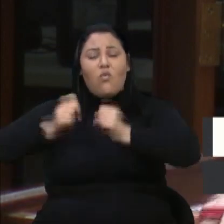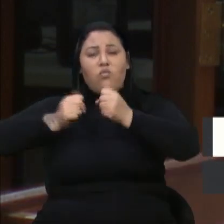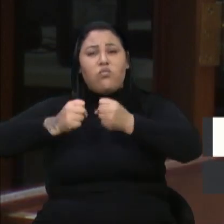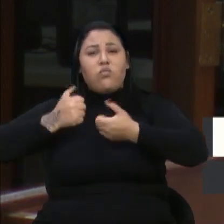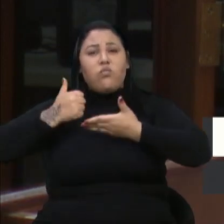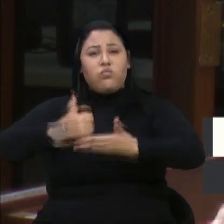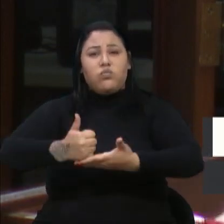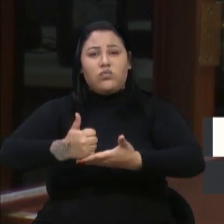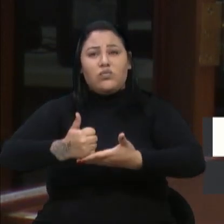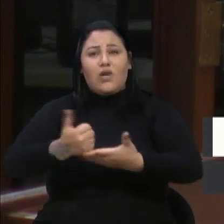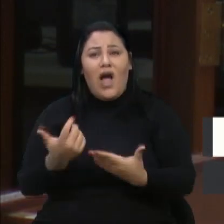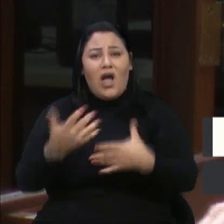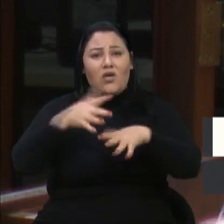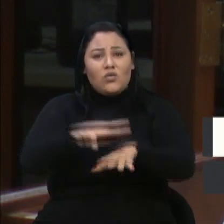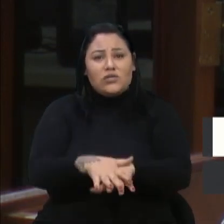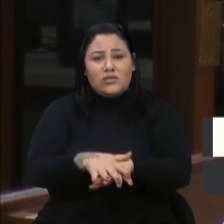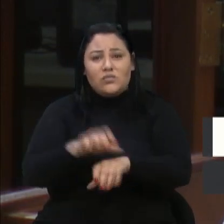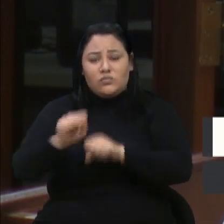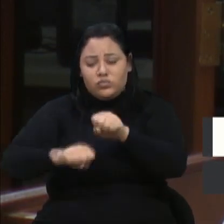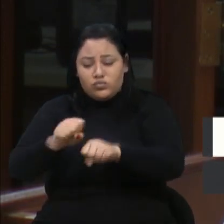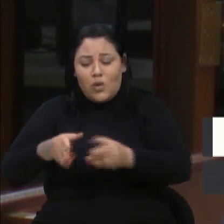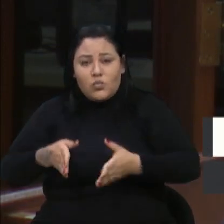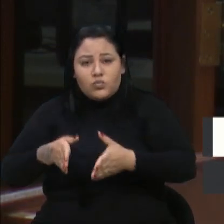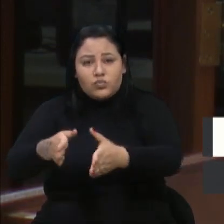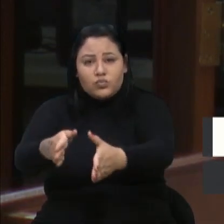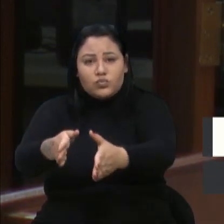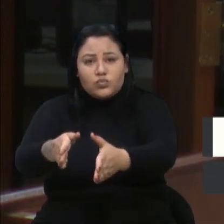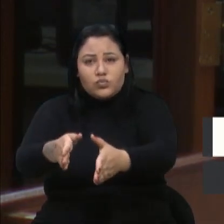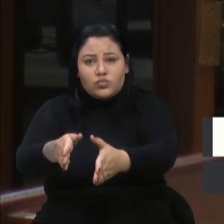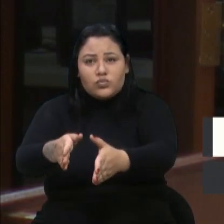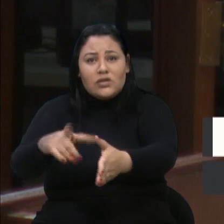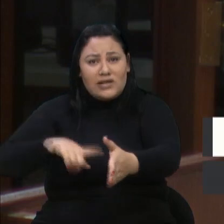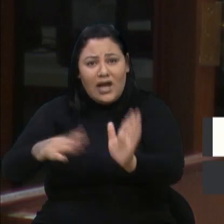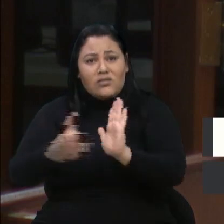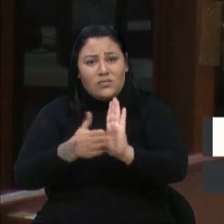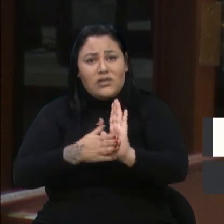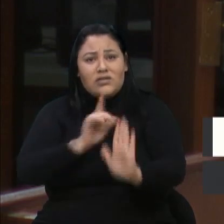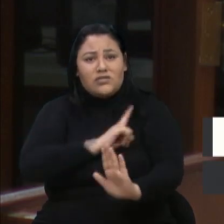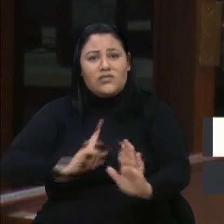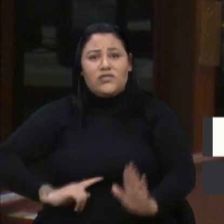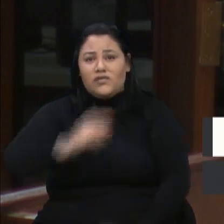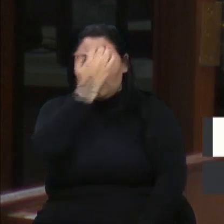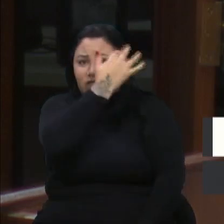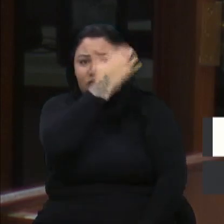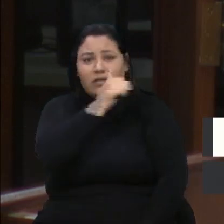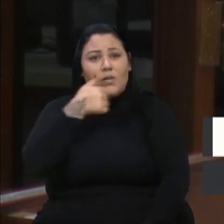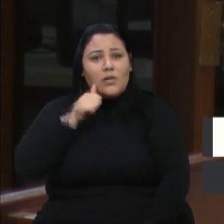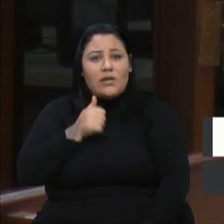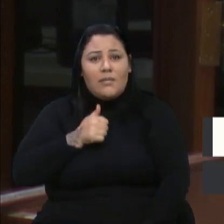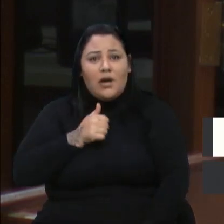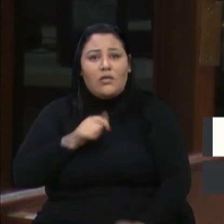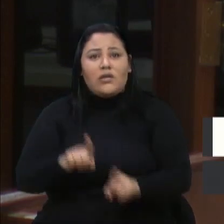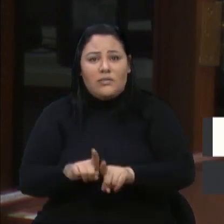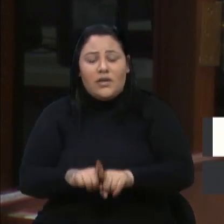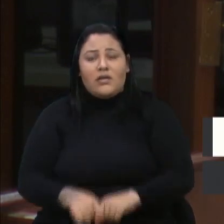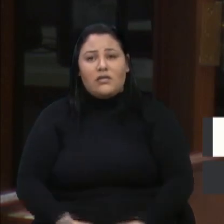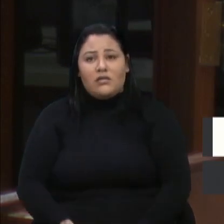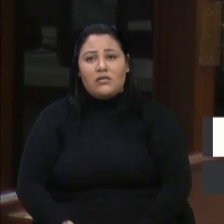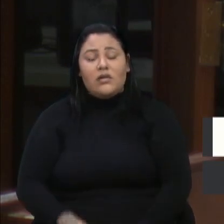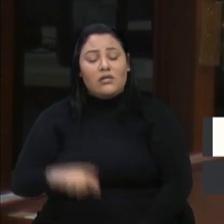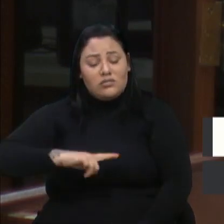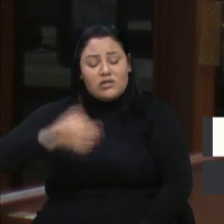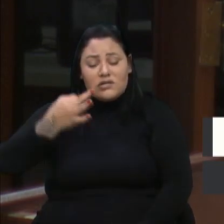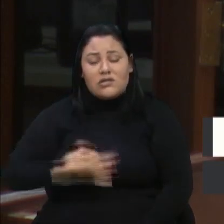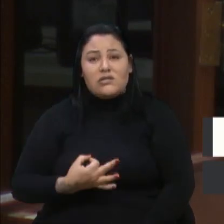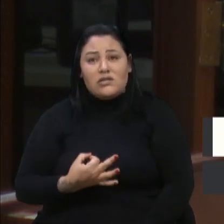a inclusão de ciclovias e ciclofaixas está no plano de governo do Adiló e da Paula. E eu tenho certeza